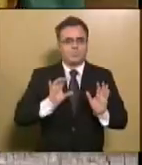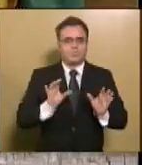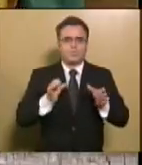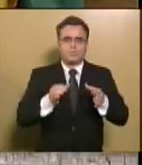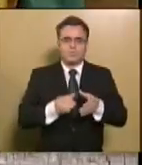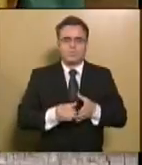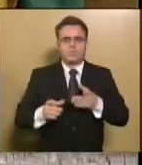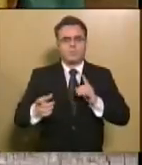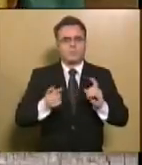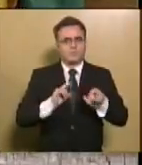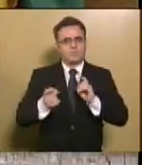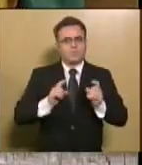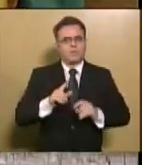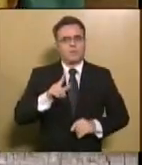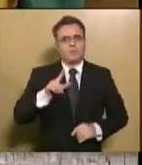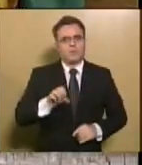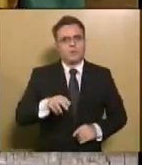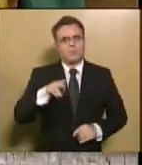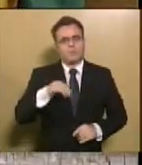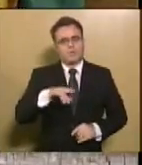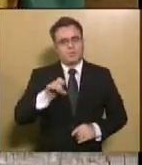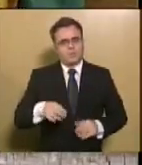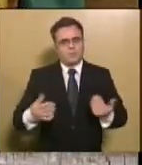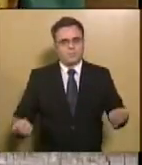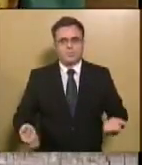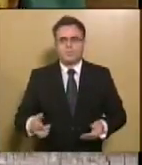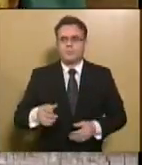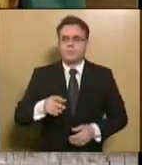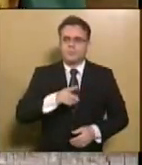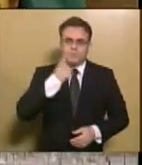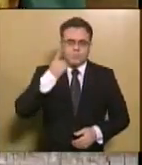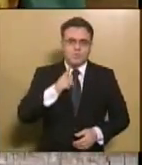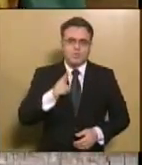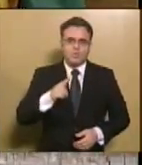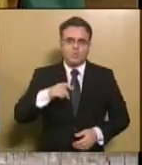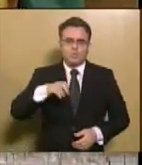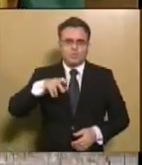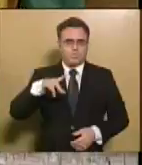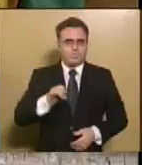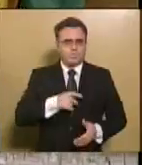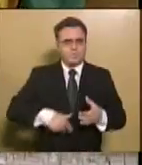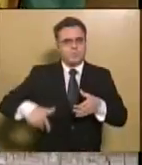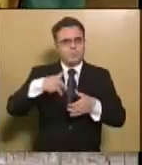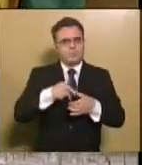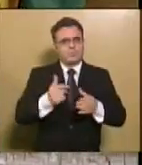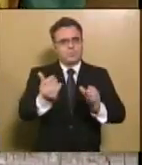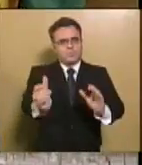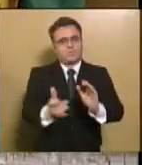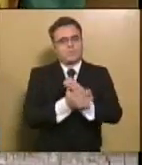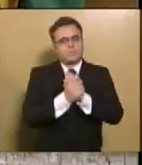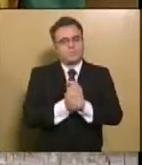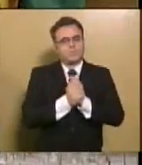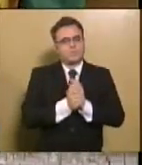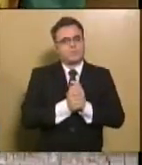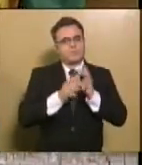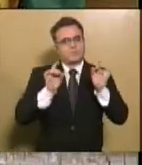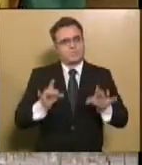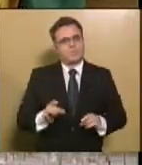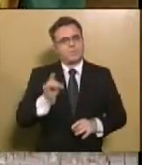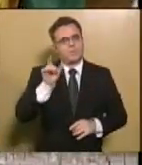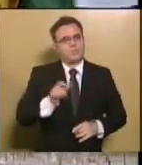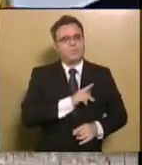tratar sobre a Lobinha. O deputado Jorge Paz ocupou a tribuna, saudando os presentes e, em especial, ao presidente da